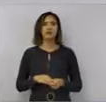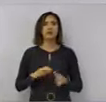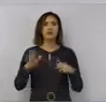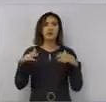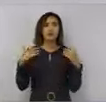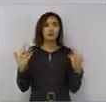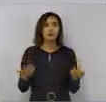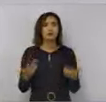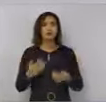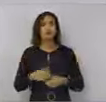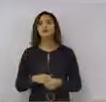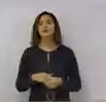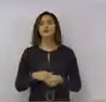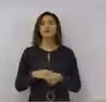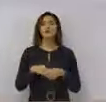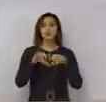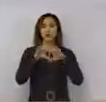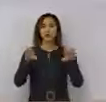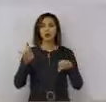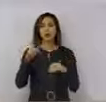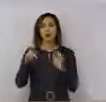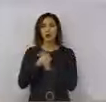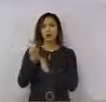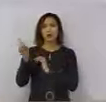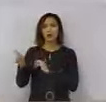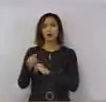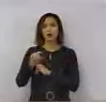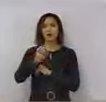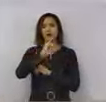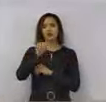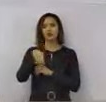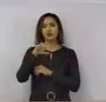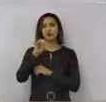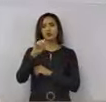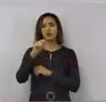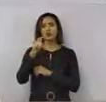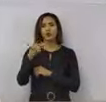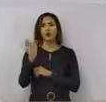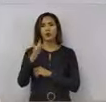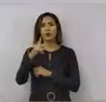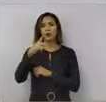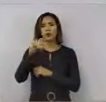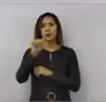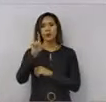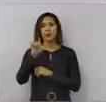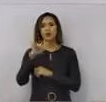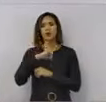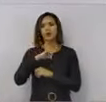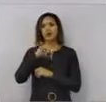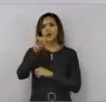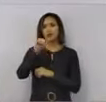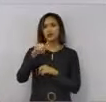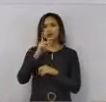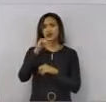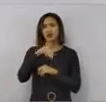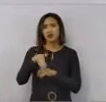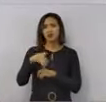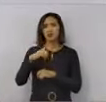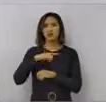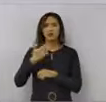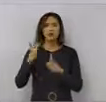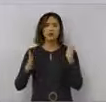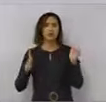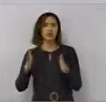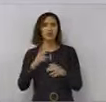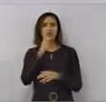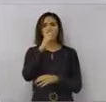a adutora da João Paulo, que tem 7 quilômetros, deve durar algo em torno de